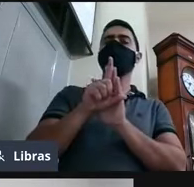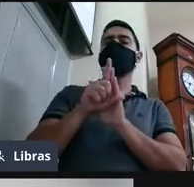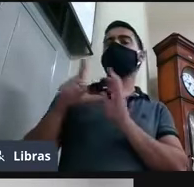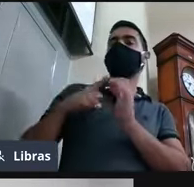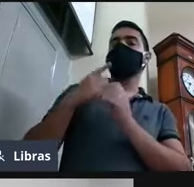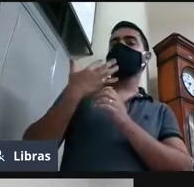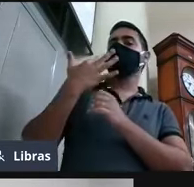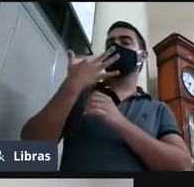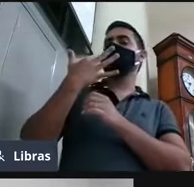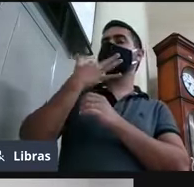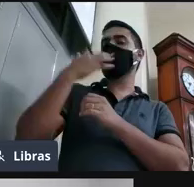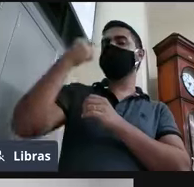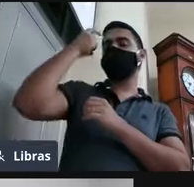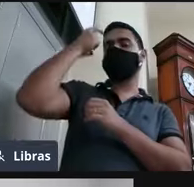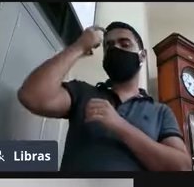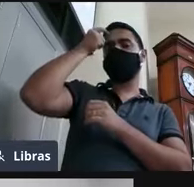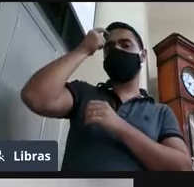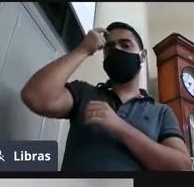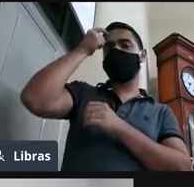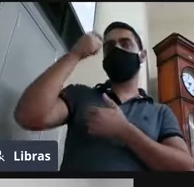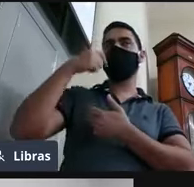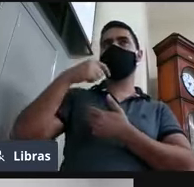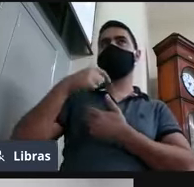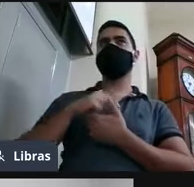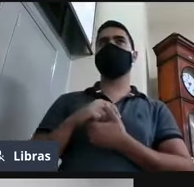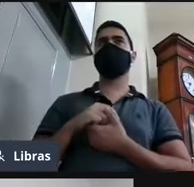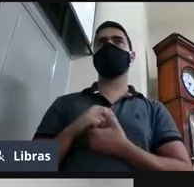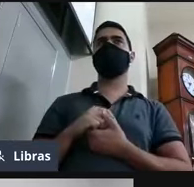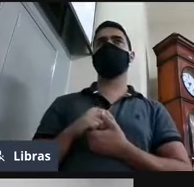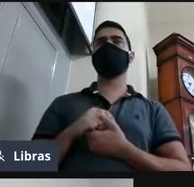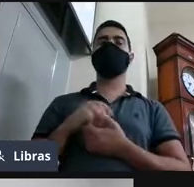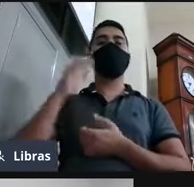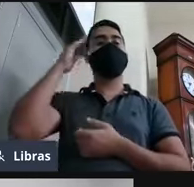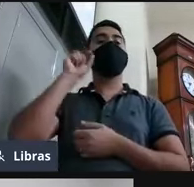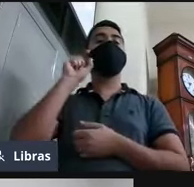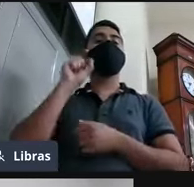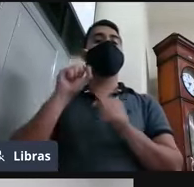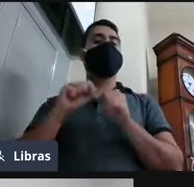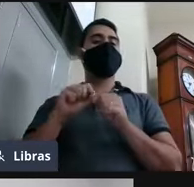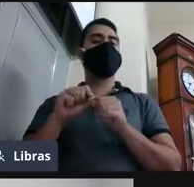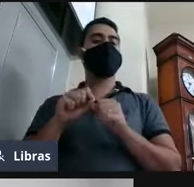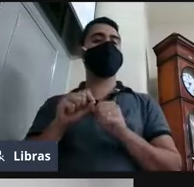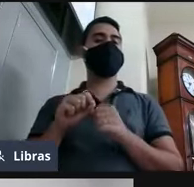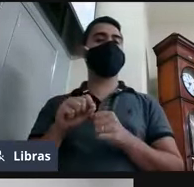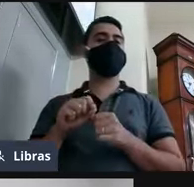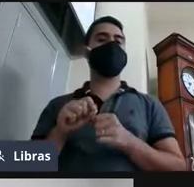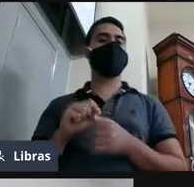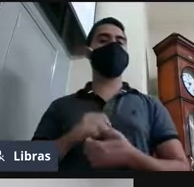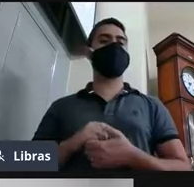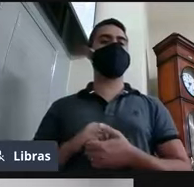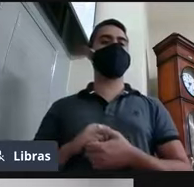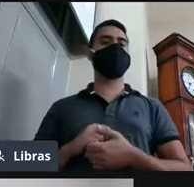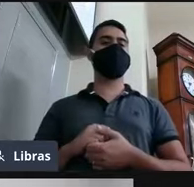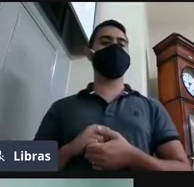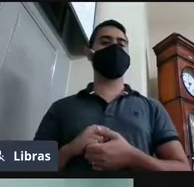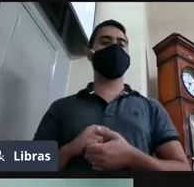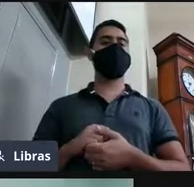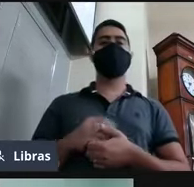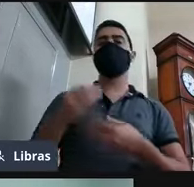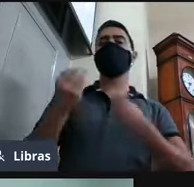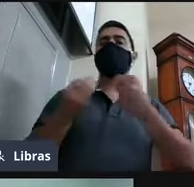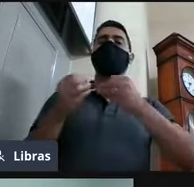ciência quanto à adoção de providências, necessidade de ação atuarial, metodologia